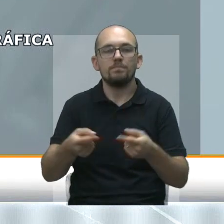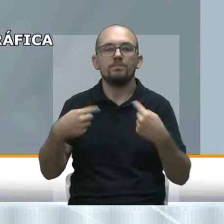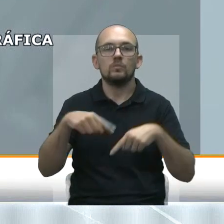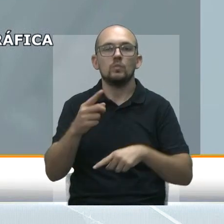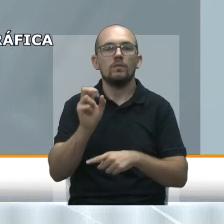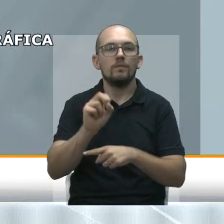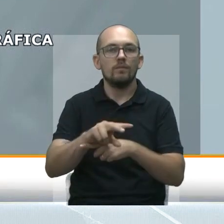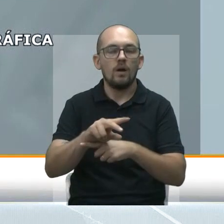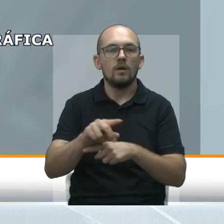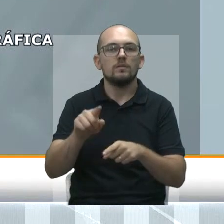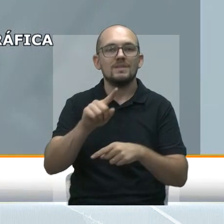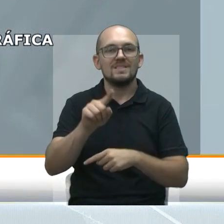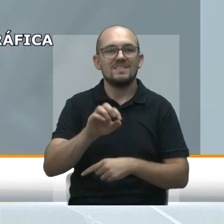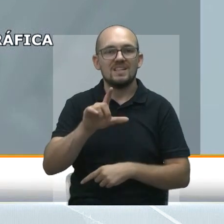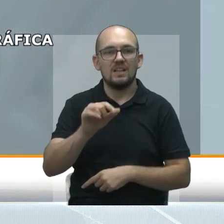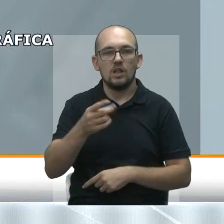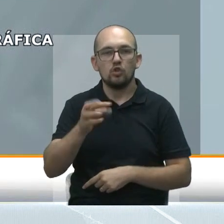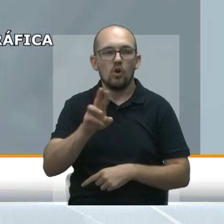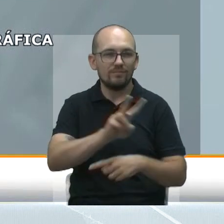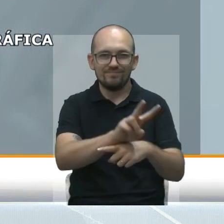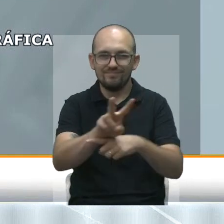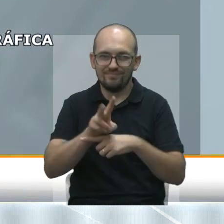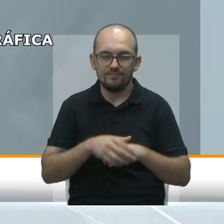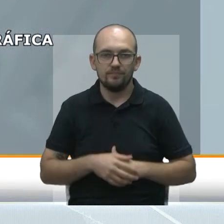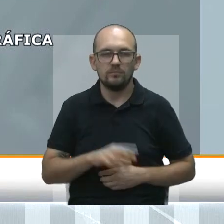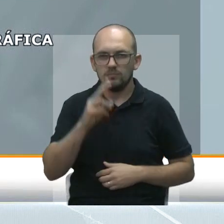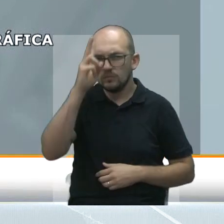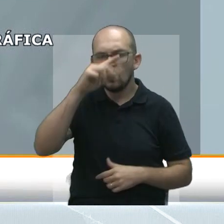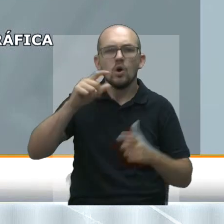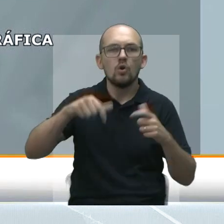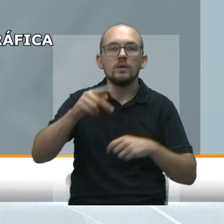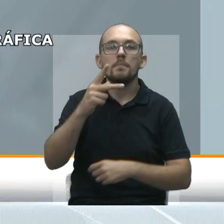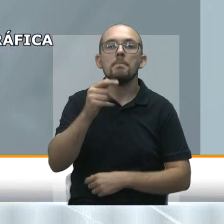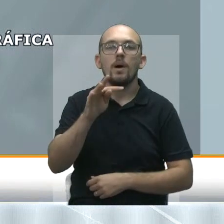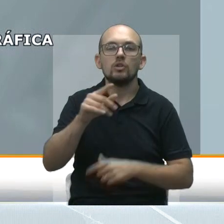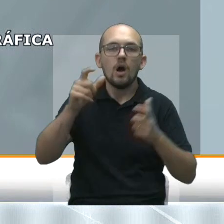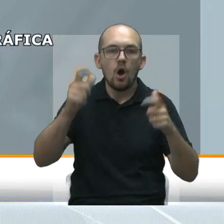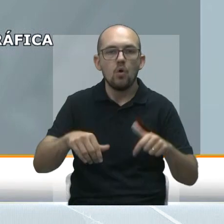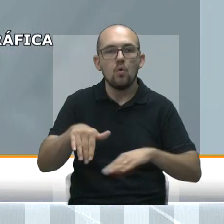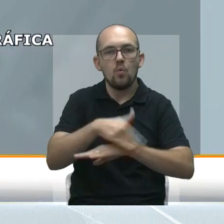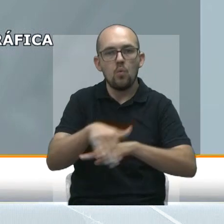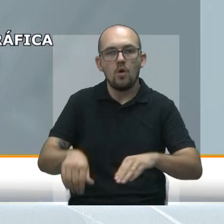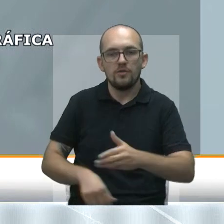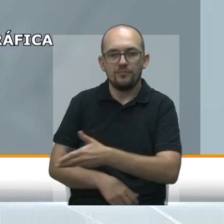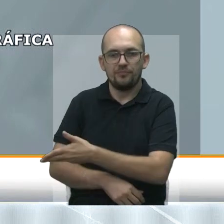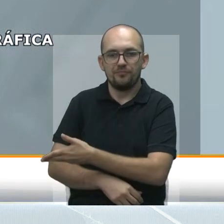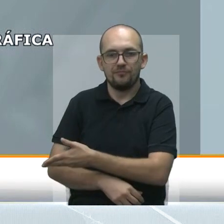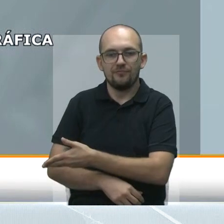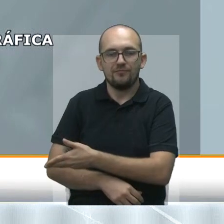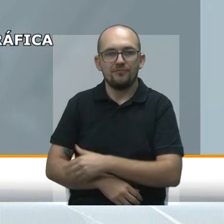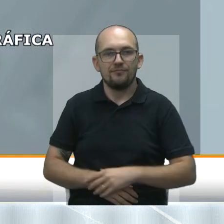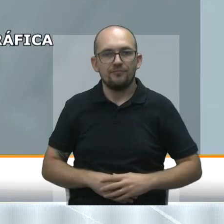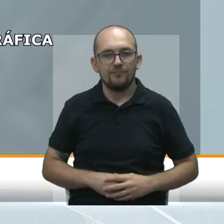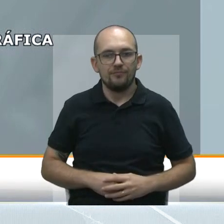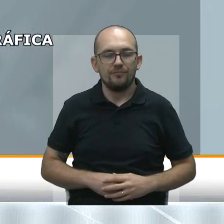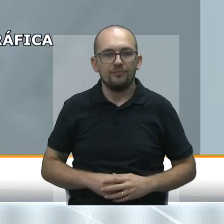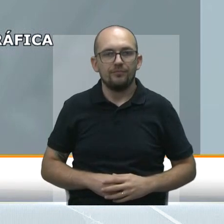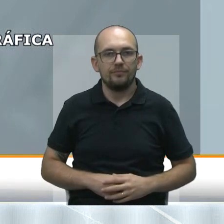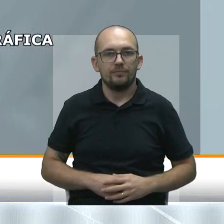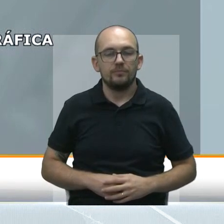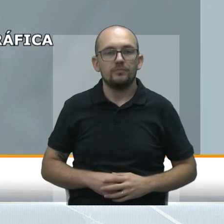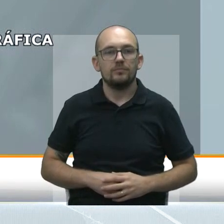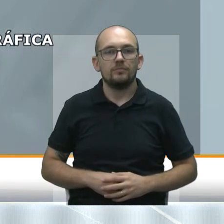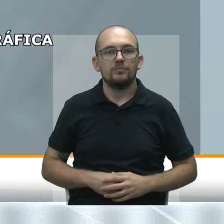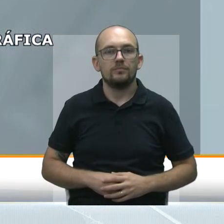vaga para zelador. Lembrando que o posto de atendimento ao trabalhador, o PAT, fica na Rua 3 de Maio, número 347, o telefone